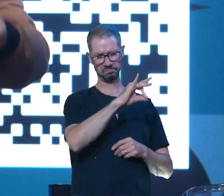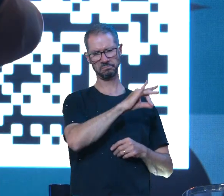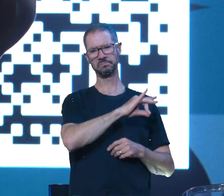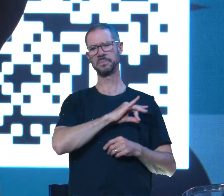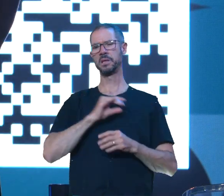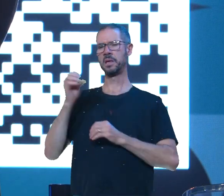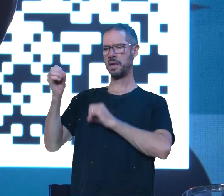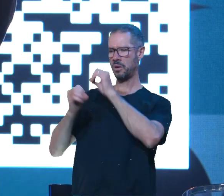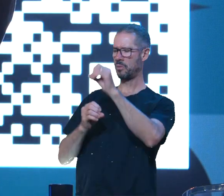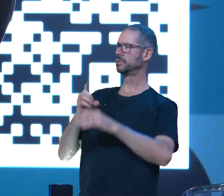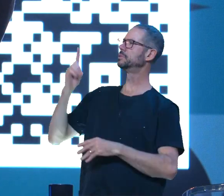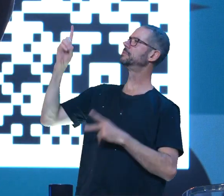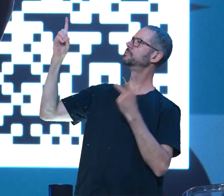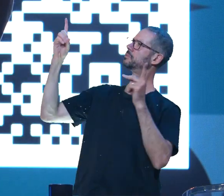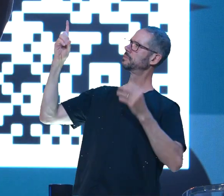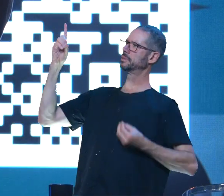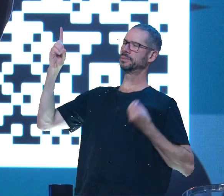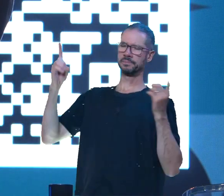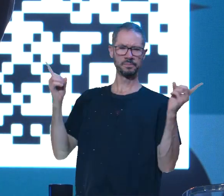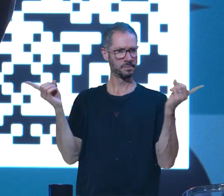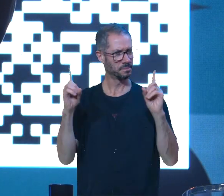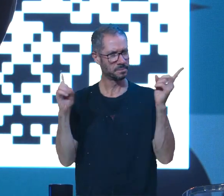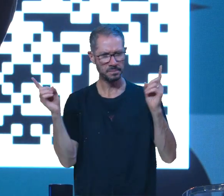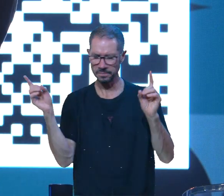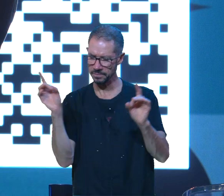A obra de Deus na tua vida não acabou, meu irmão.